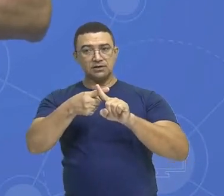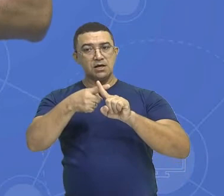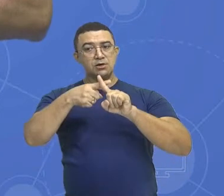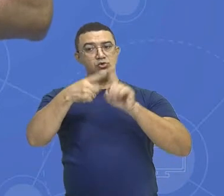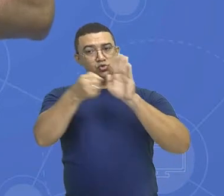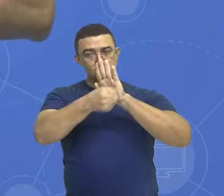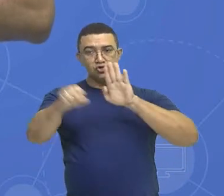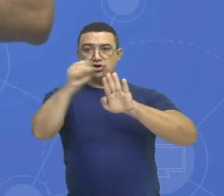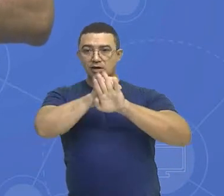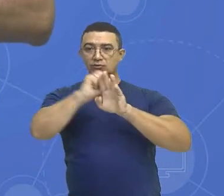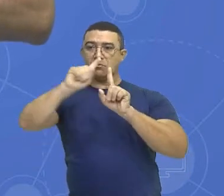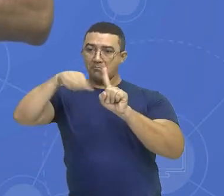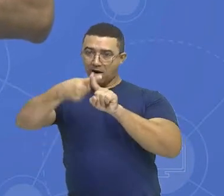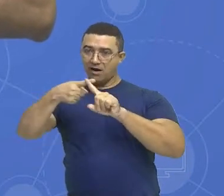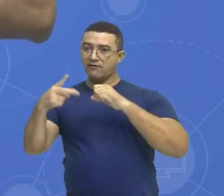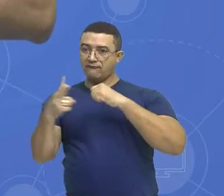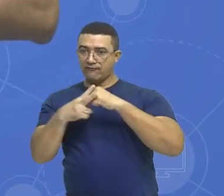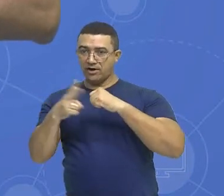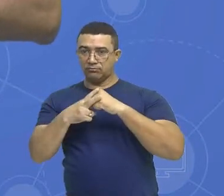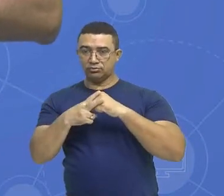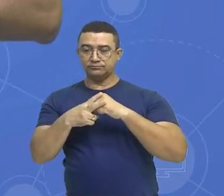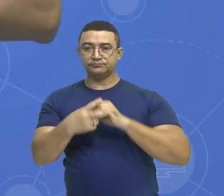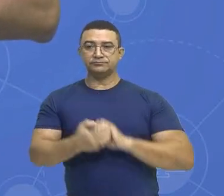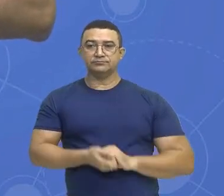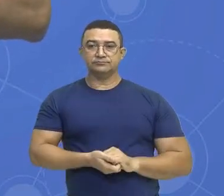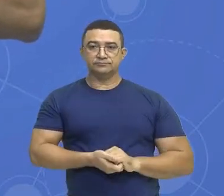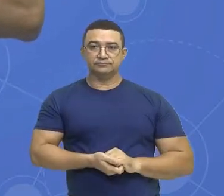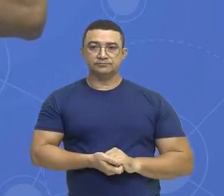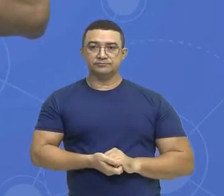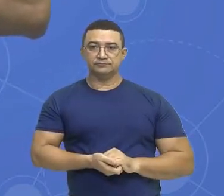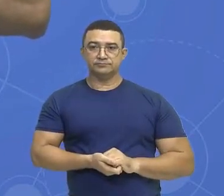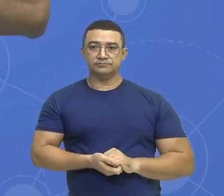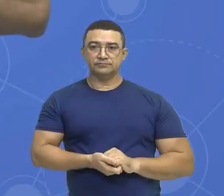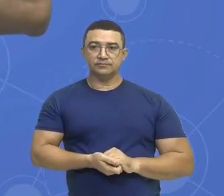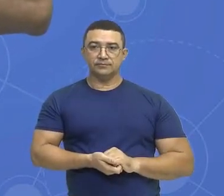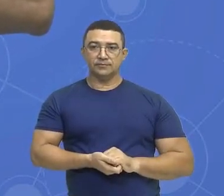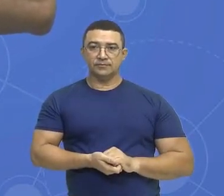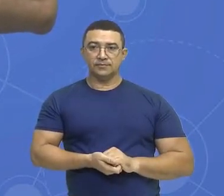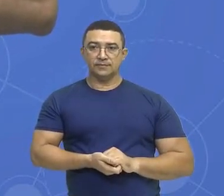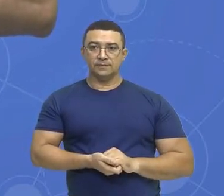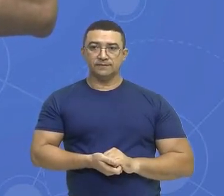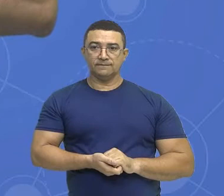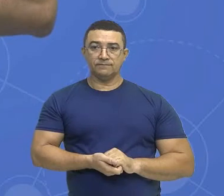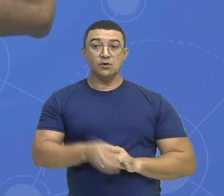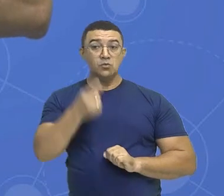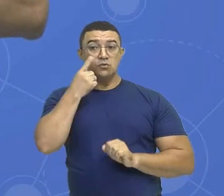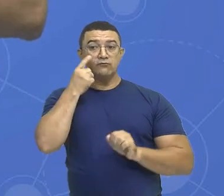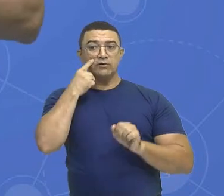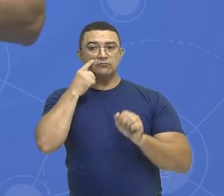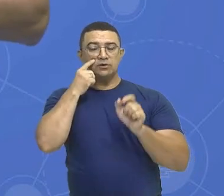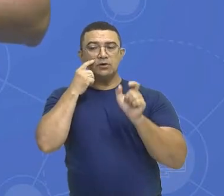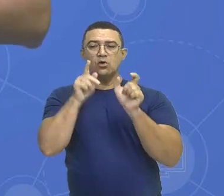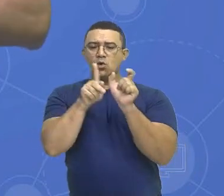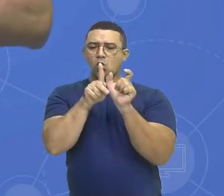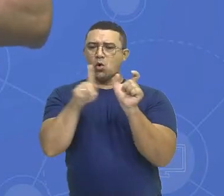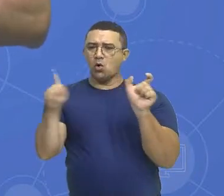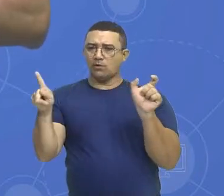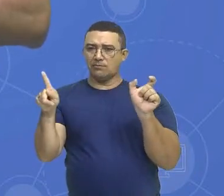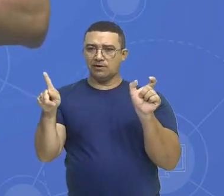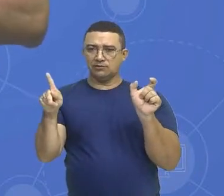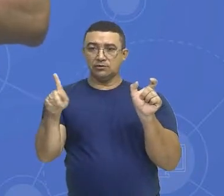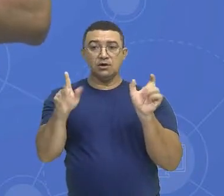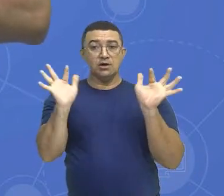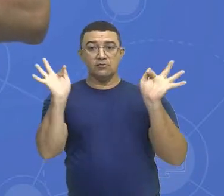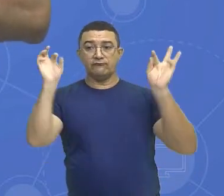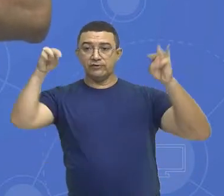essa estrutura, né, das frases aí interrogativa, tá certo? Vou ver então o complemento e claro, lá no final